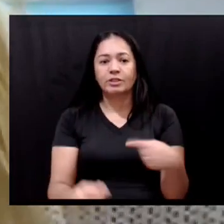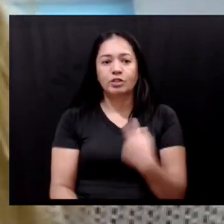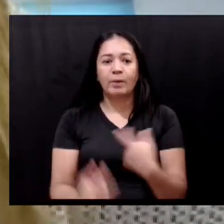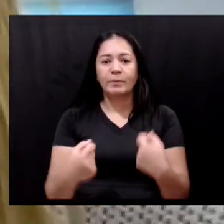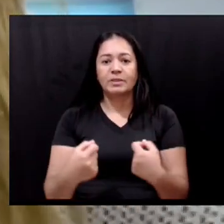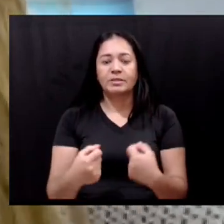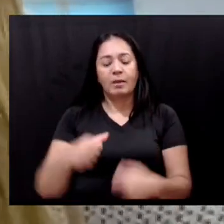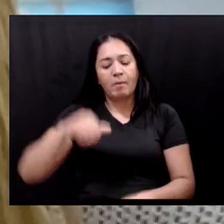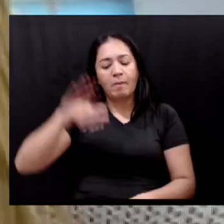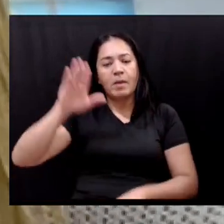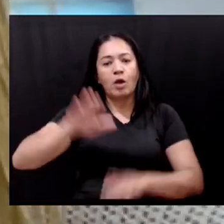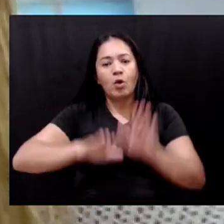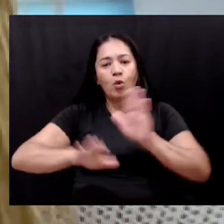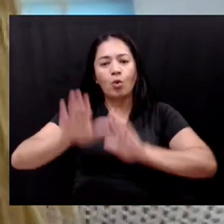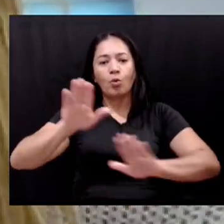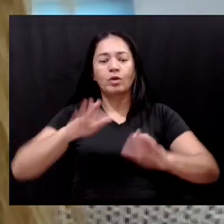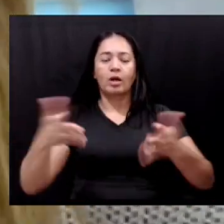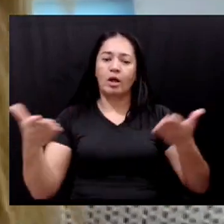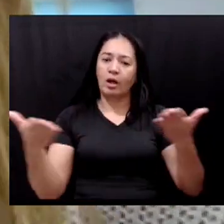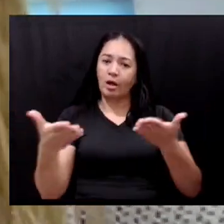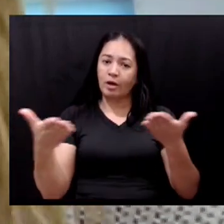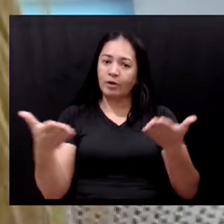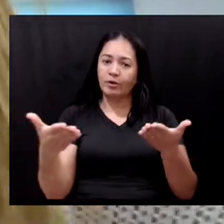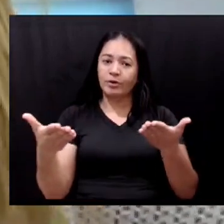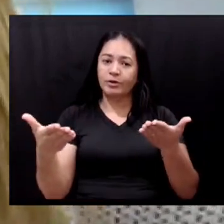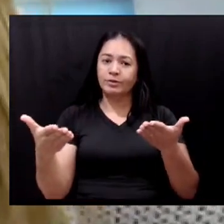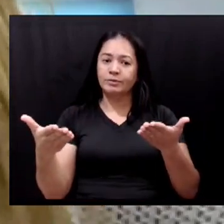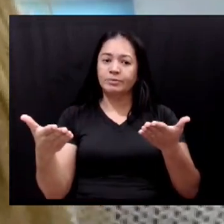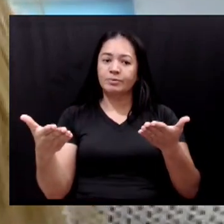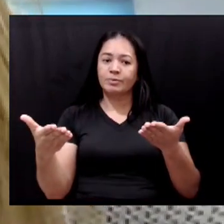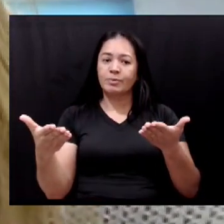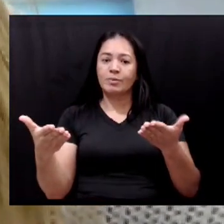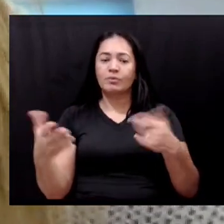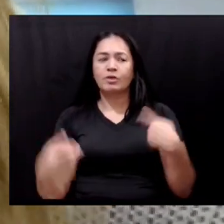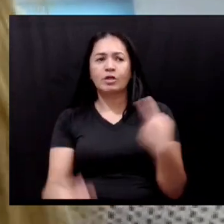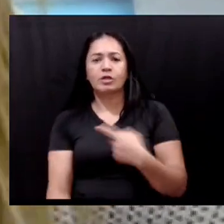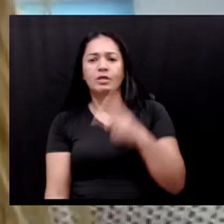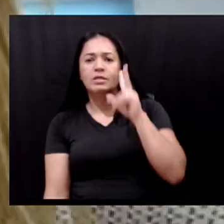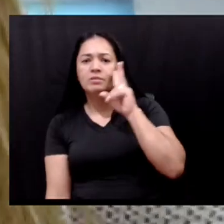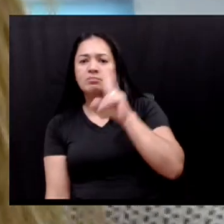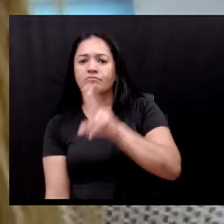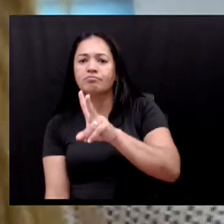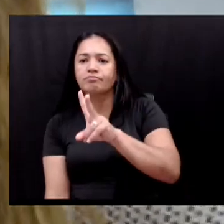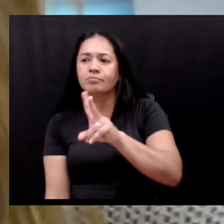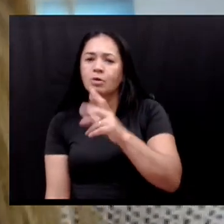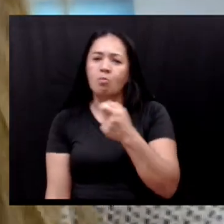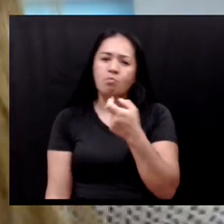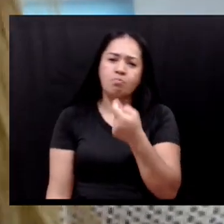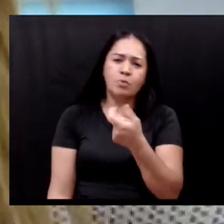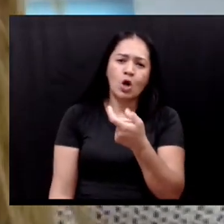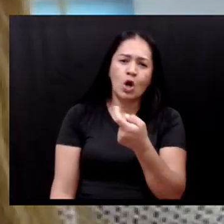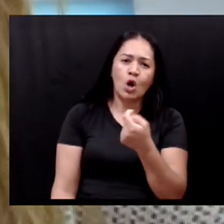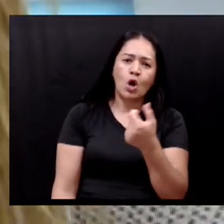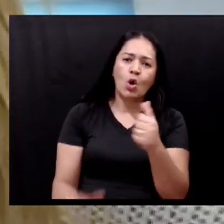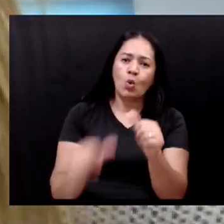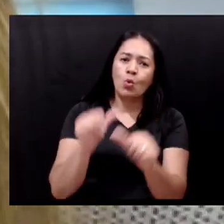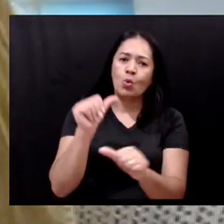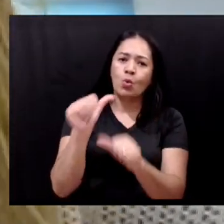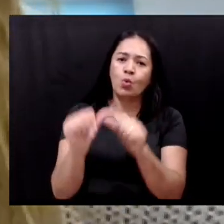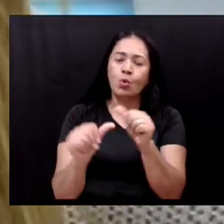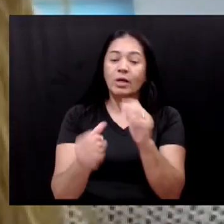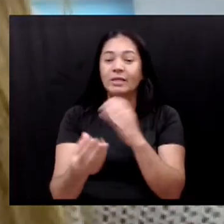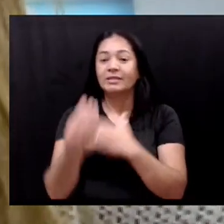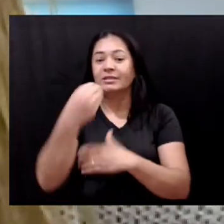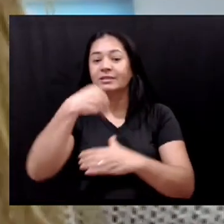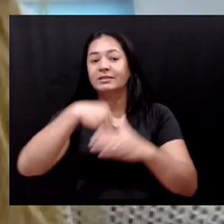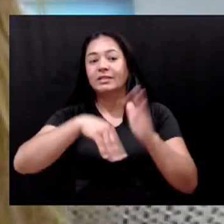que agora a gente vê, né, uma mudança um pouco dentro da legislação, nas cantinas, o